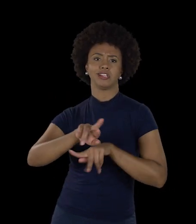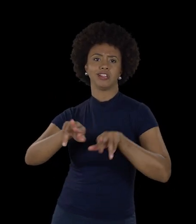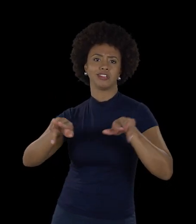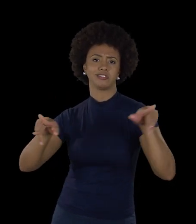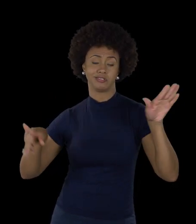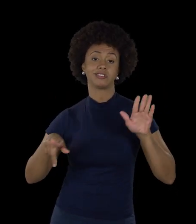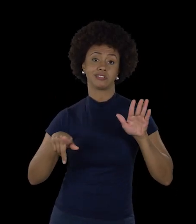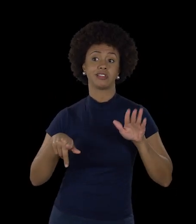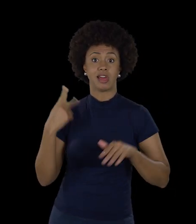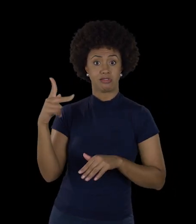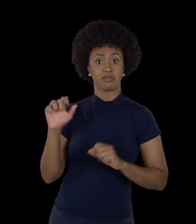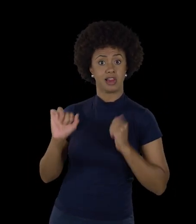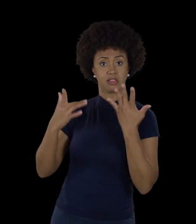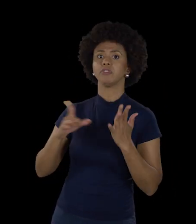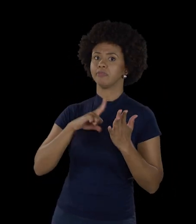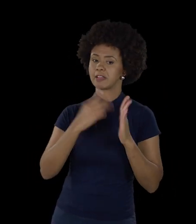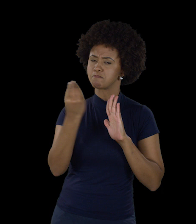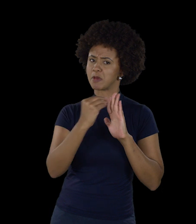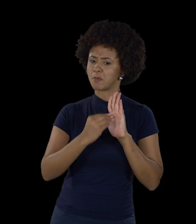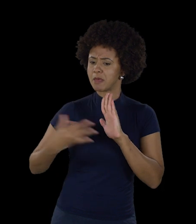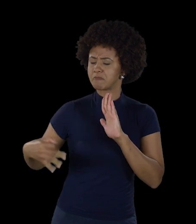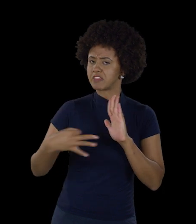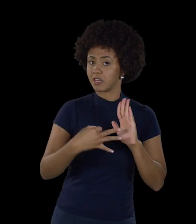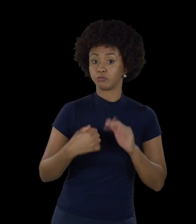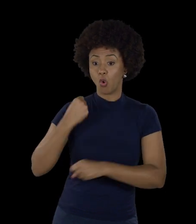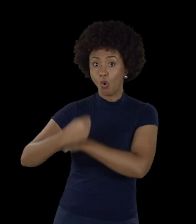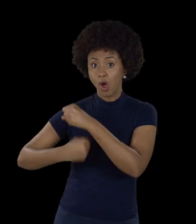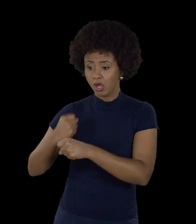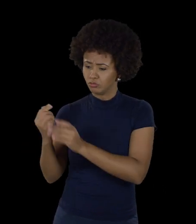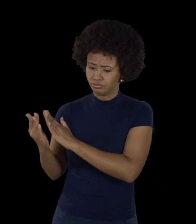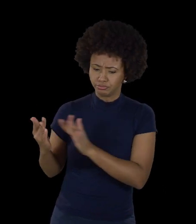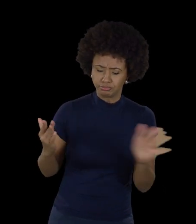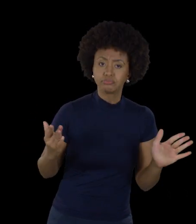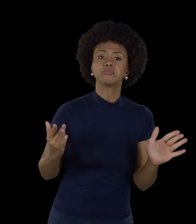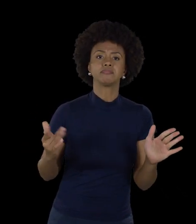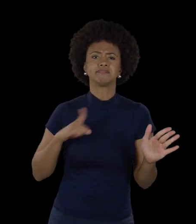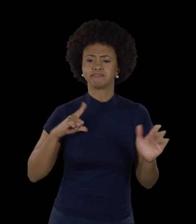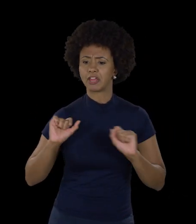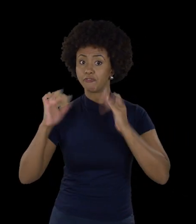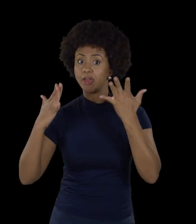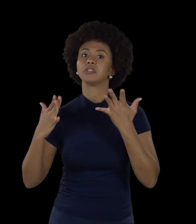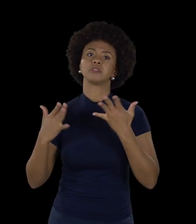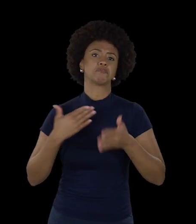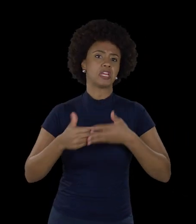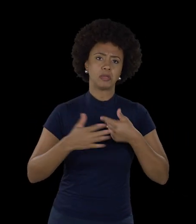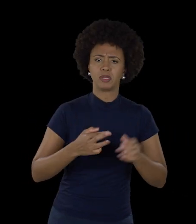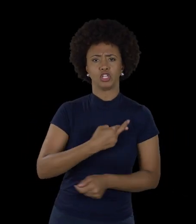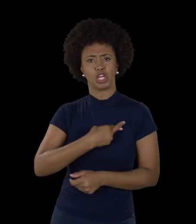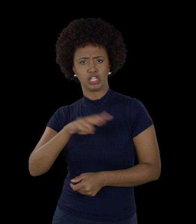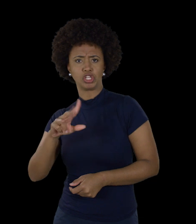típicas e festas que fazem parte do calendário anual de eventos. Ao longo de todo o ano, estas